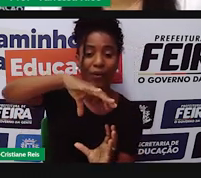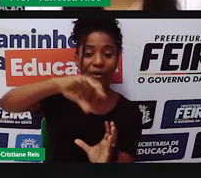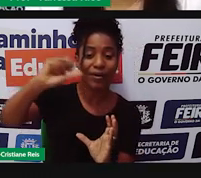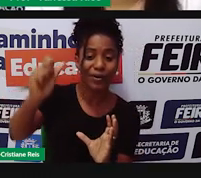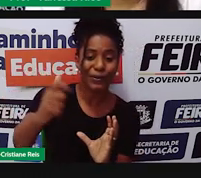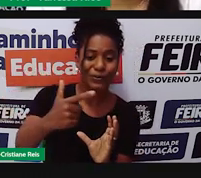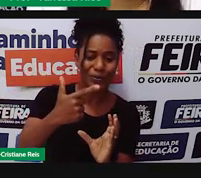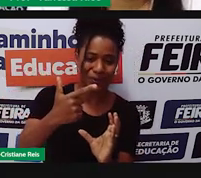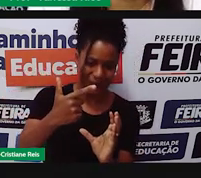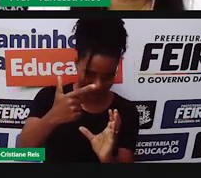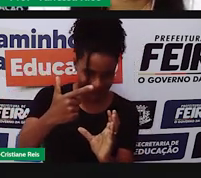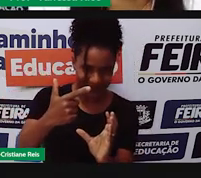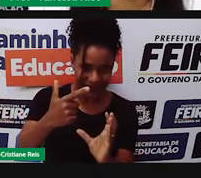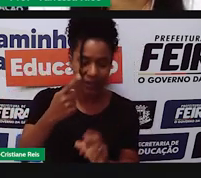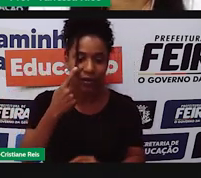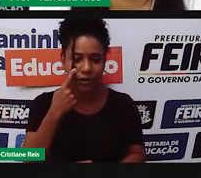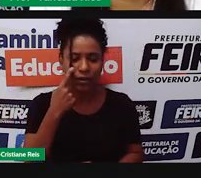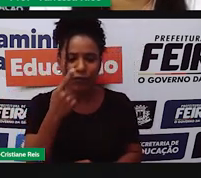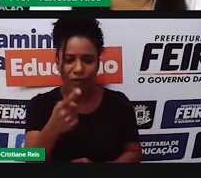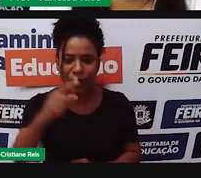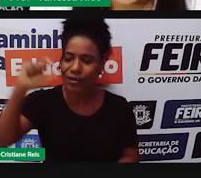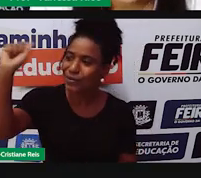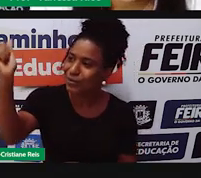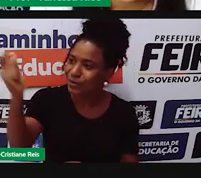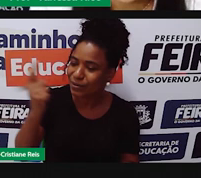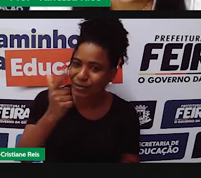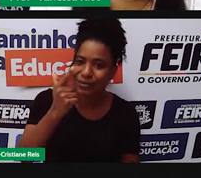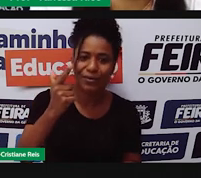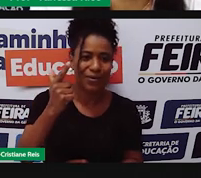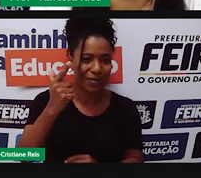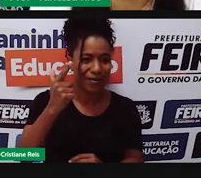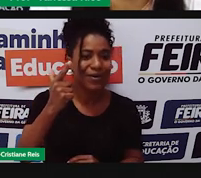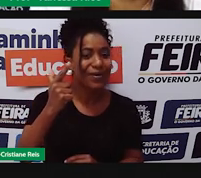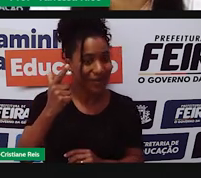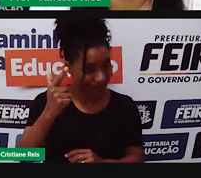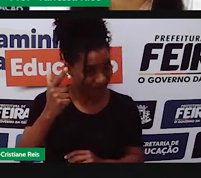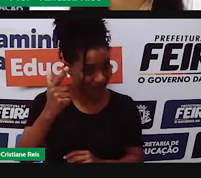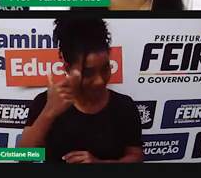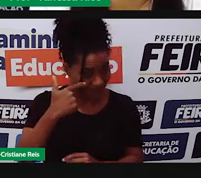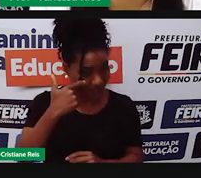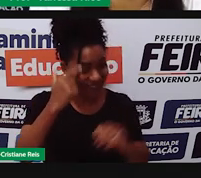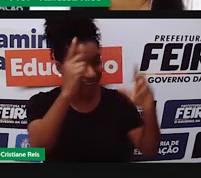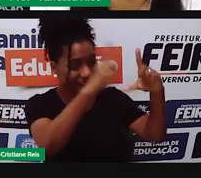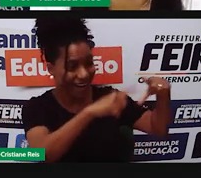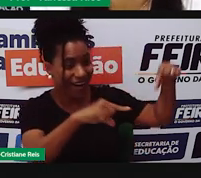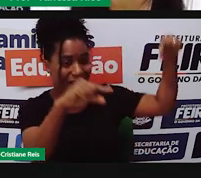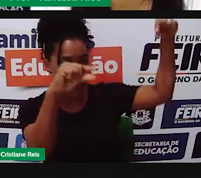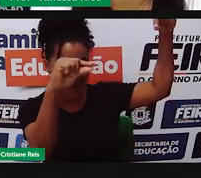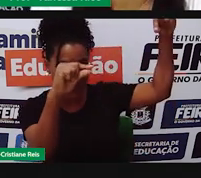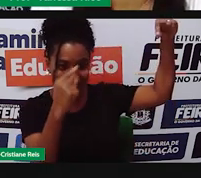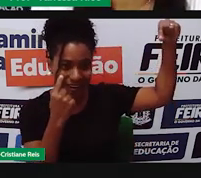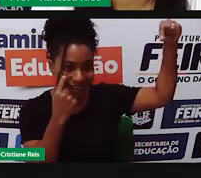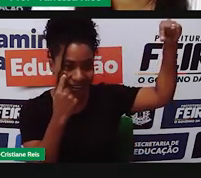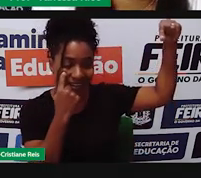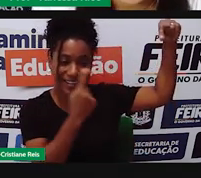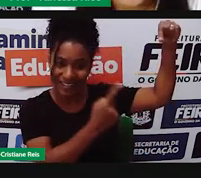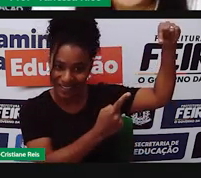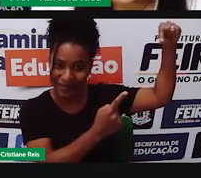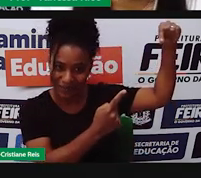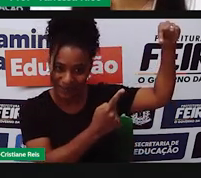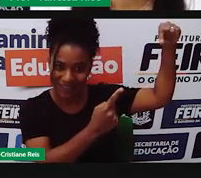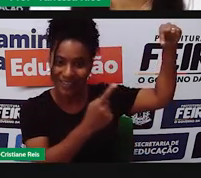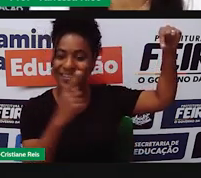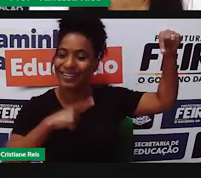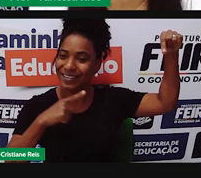sol. Com sol a gente consegue identificar a lua, porque como a Pró falou, a lua recebe, reflete a luz do